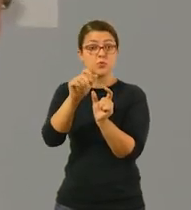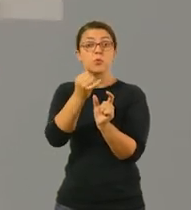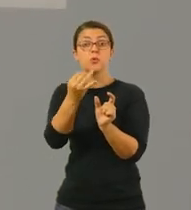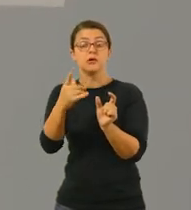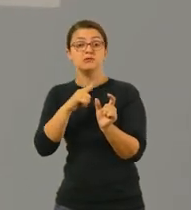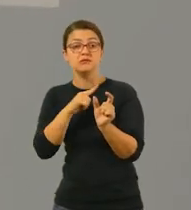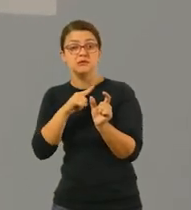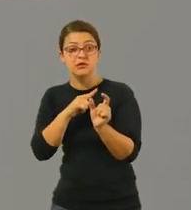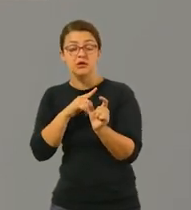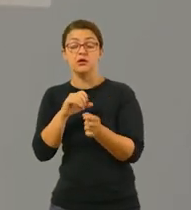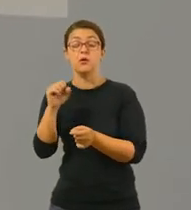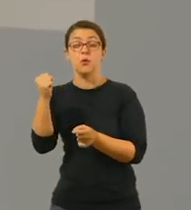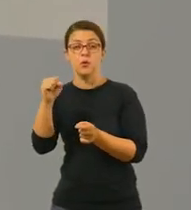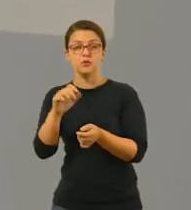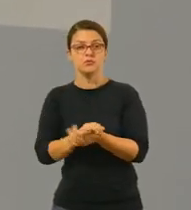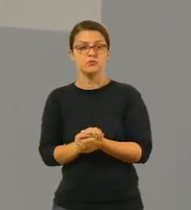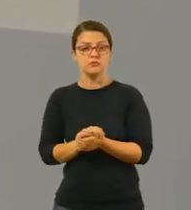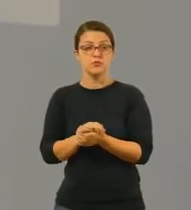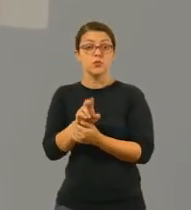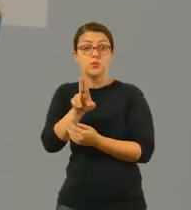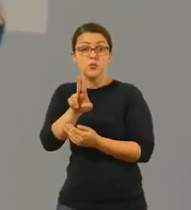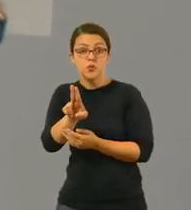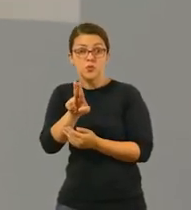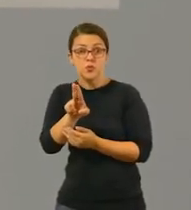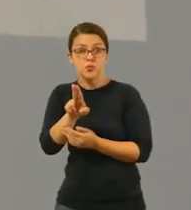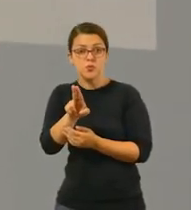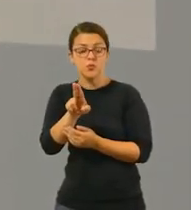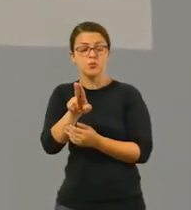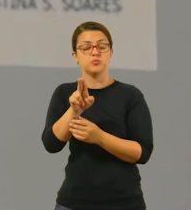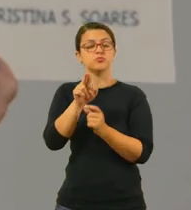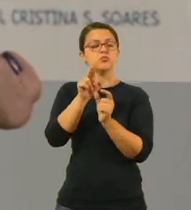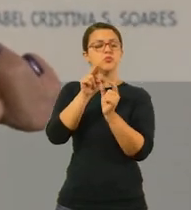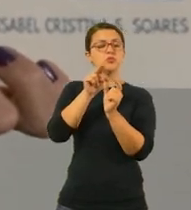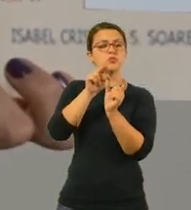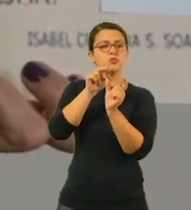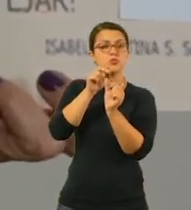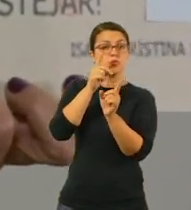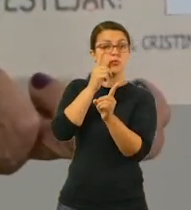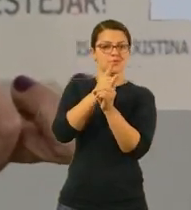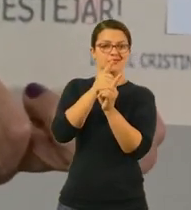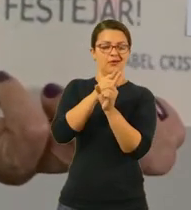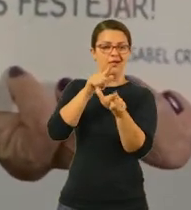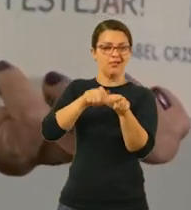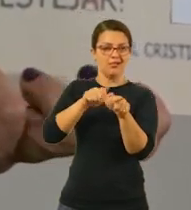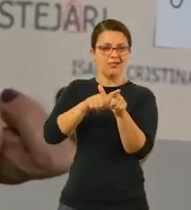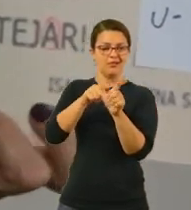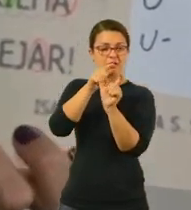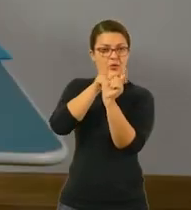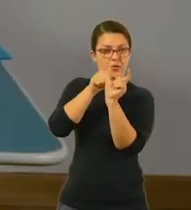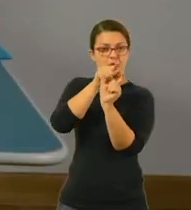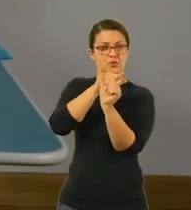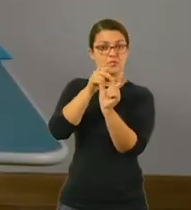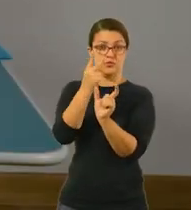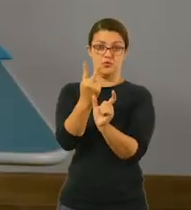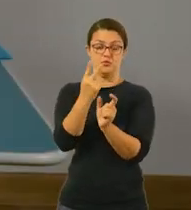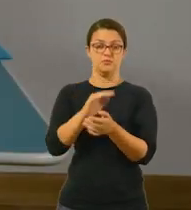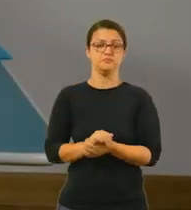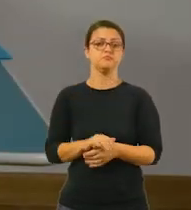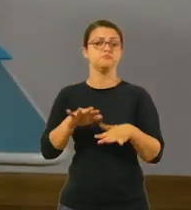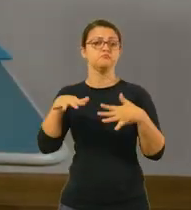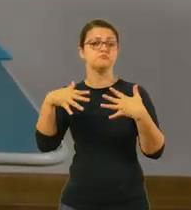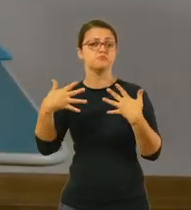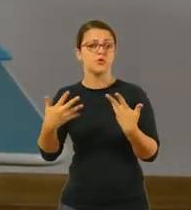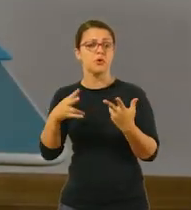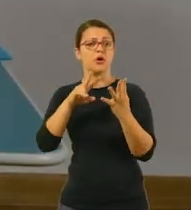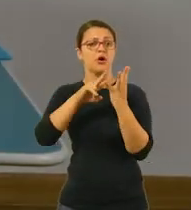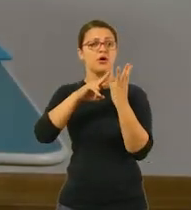tem, 8. E a letra U, 2. Aí o que pede também aqui, para você descobrir qual